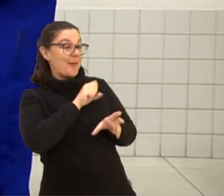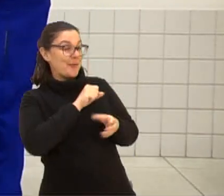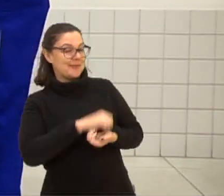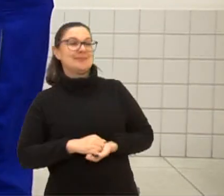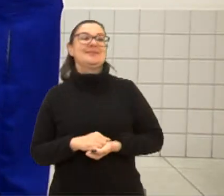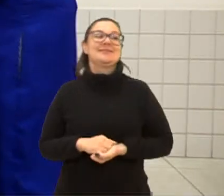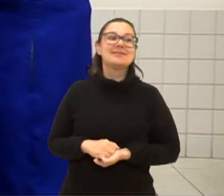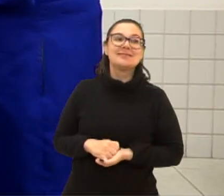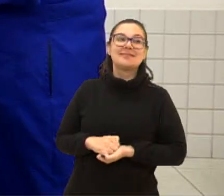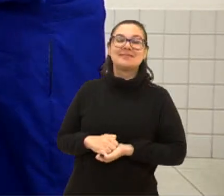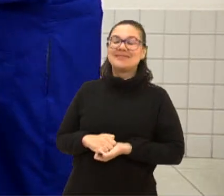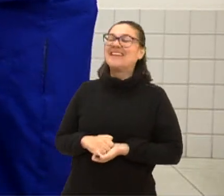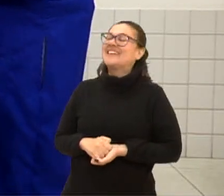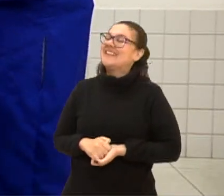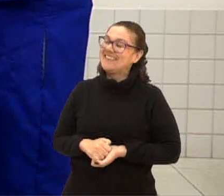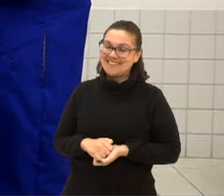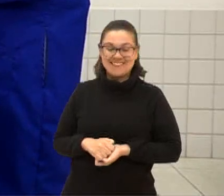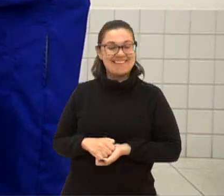lá.